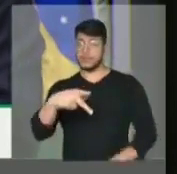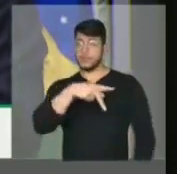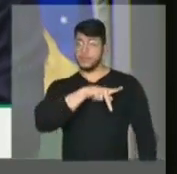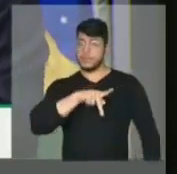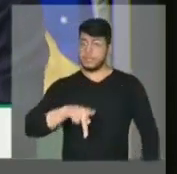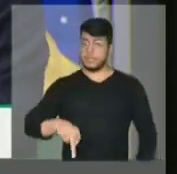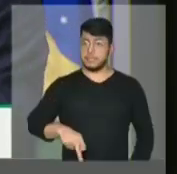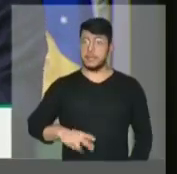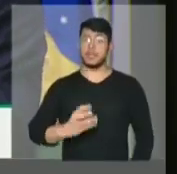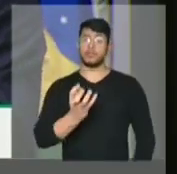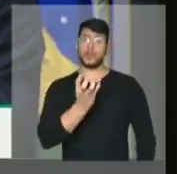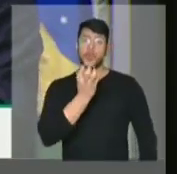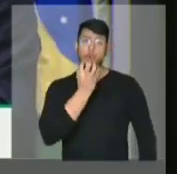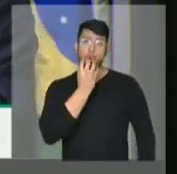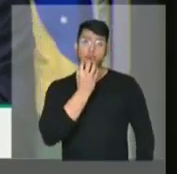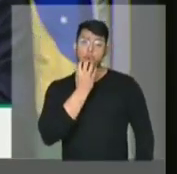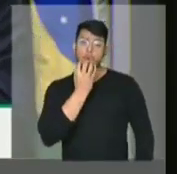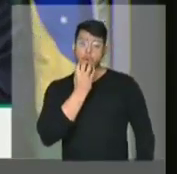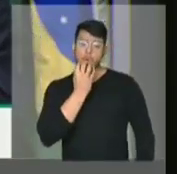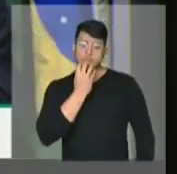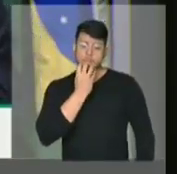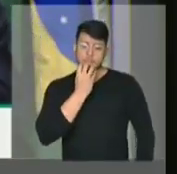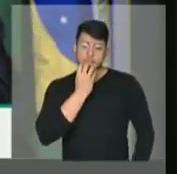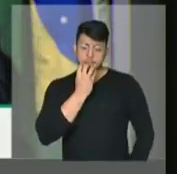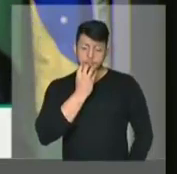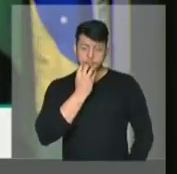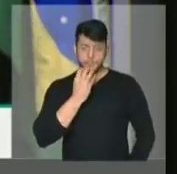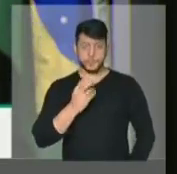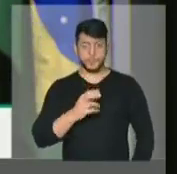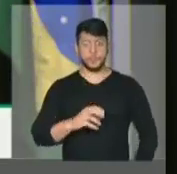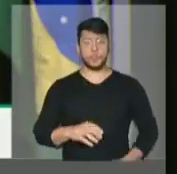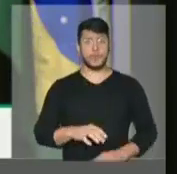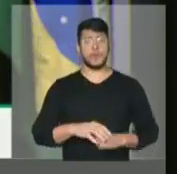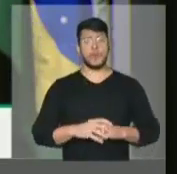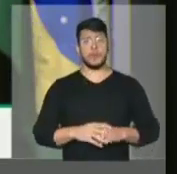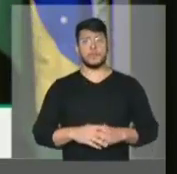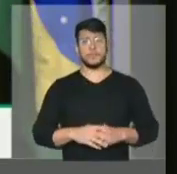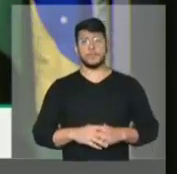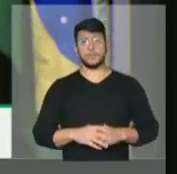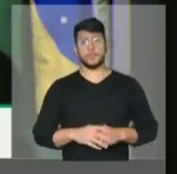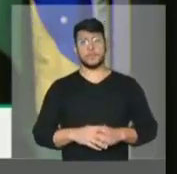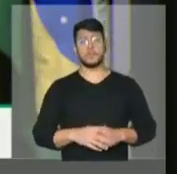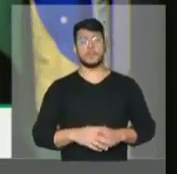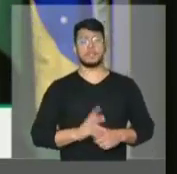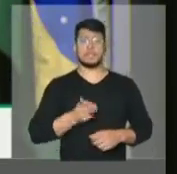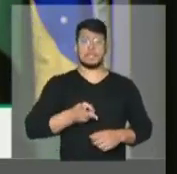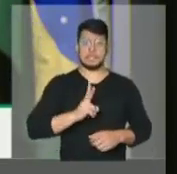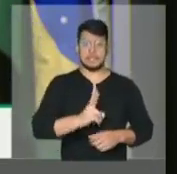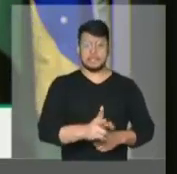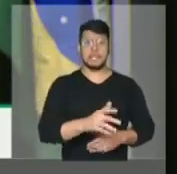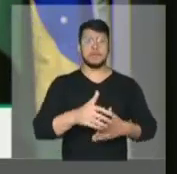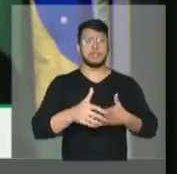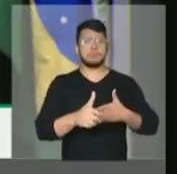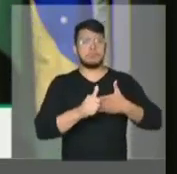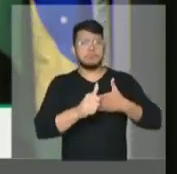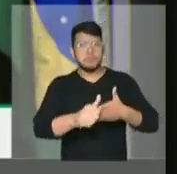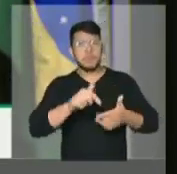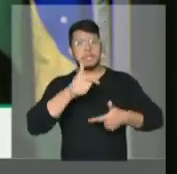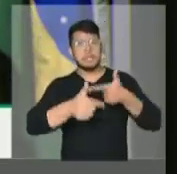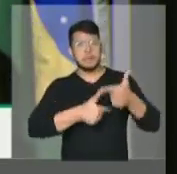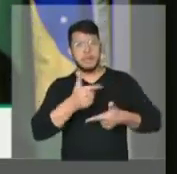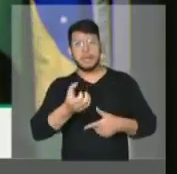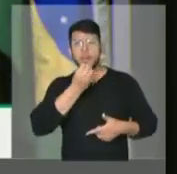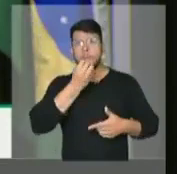Maia, a quem faço uma referência muito especial, tem conduzido essa casa